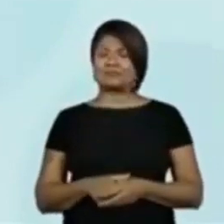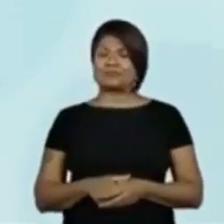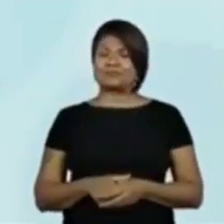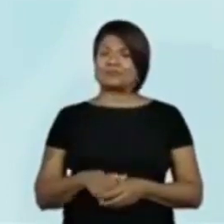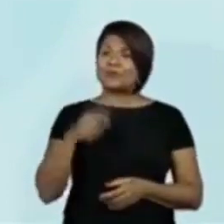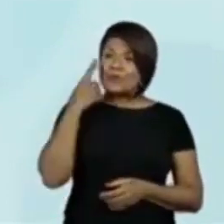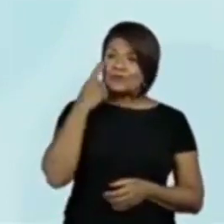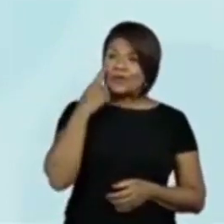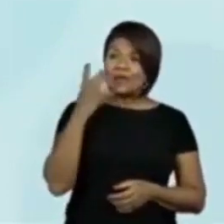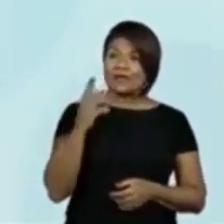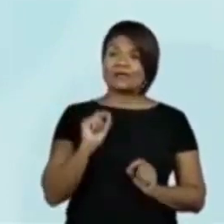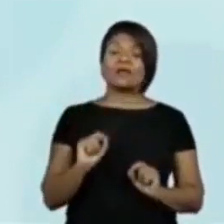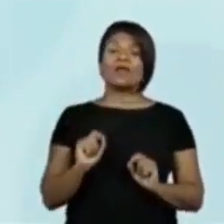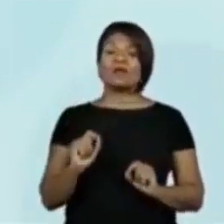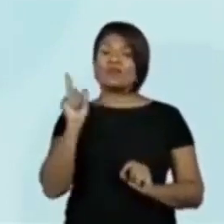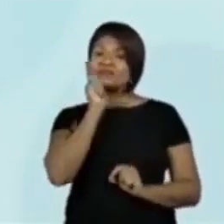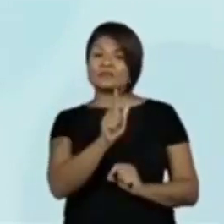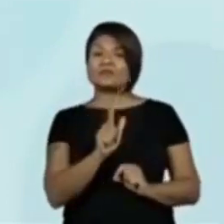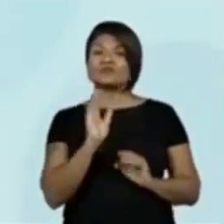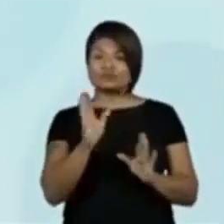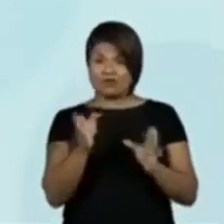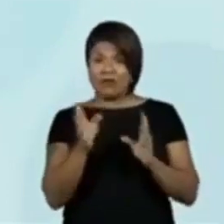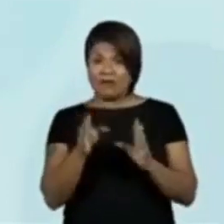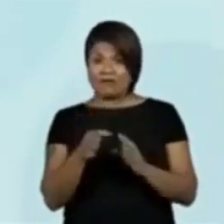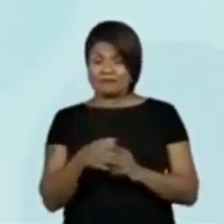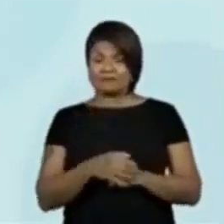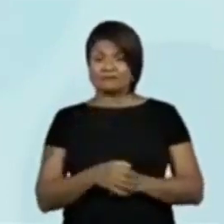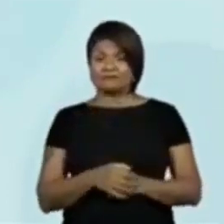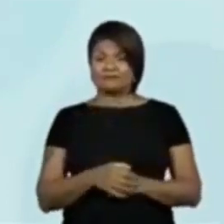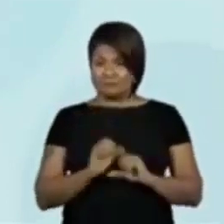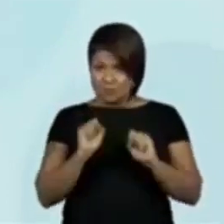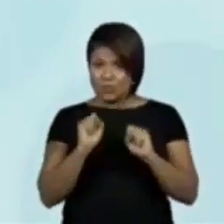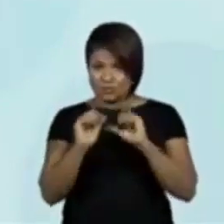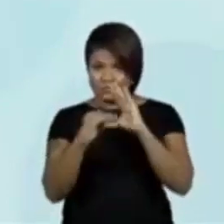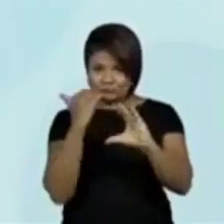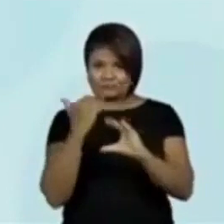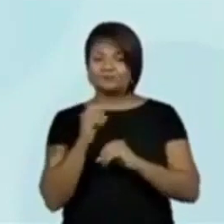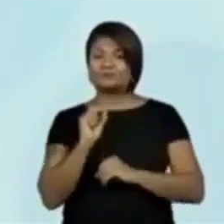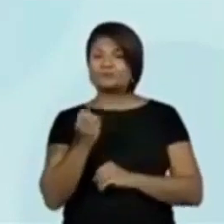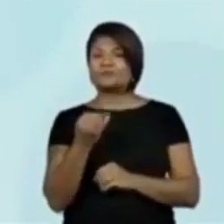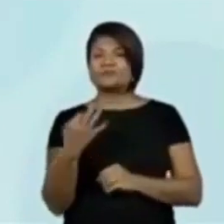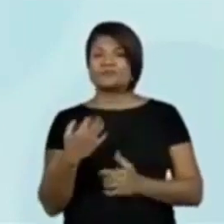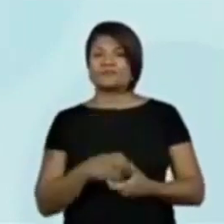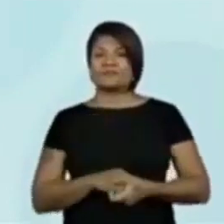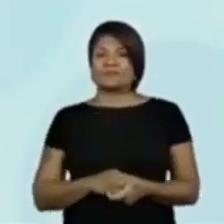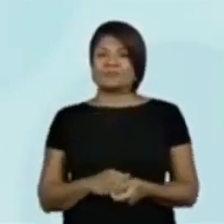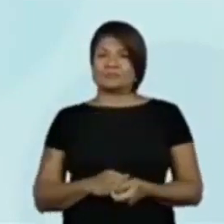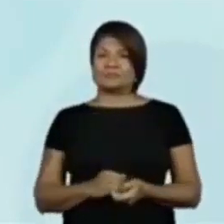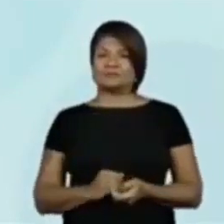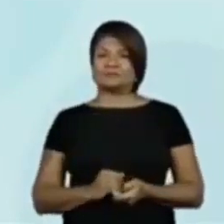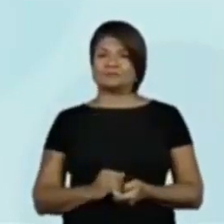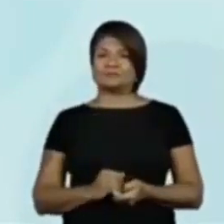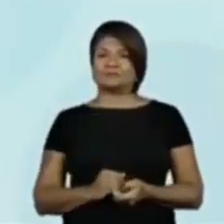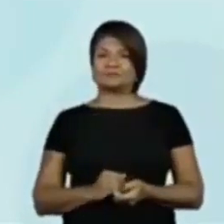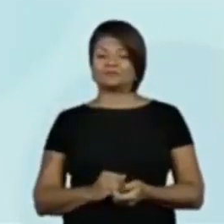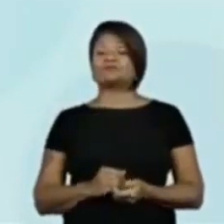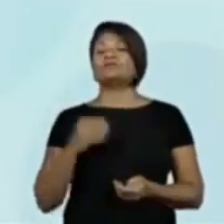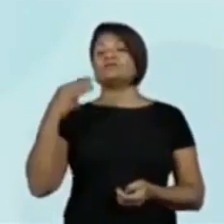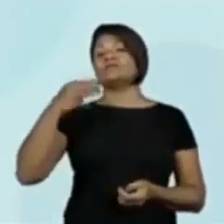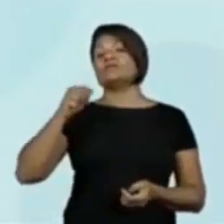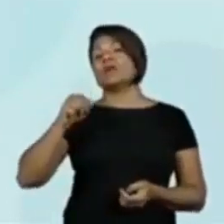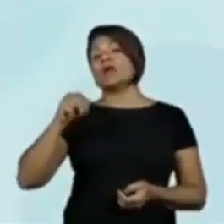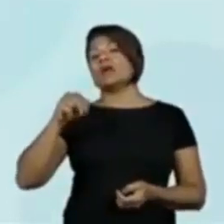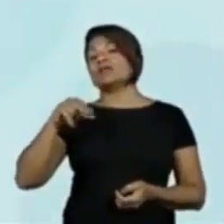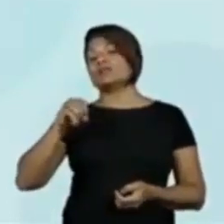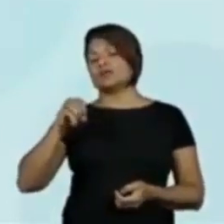Quero ver quem que conseguiu aí já trazer para a gente. Tem a Manuela e o Vitor